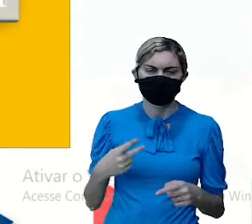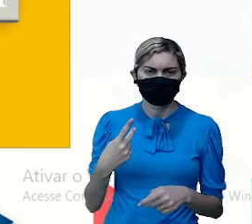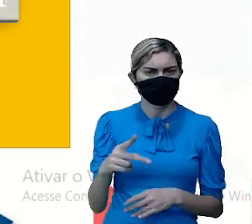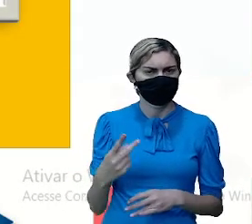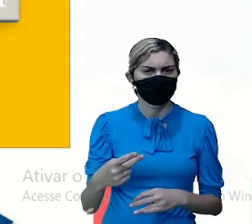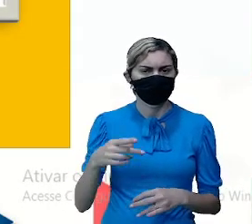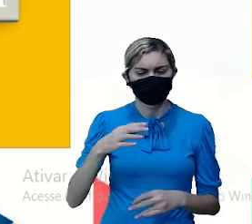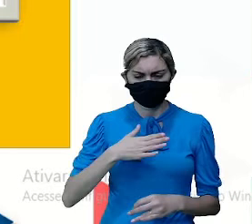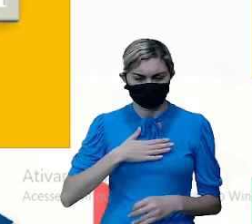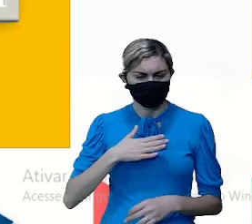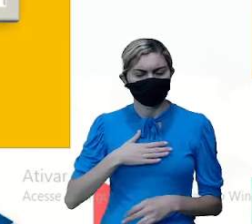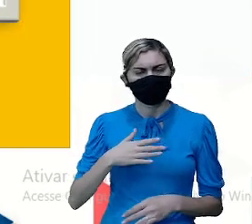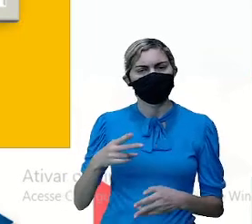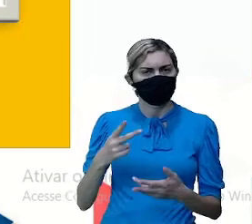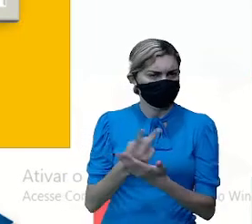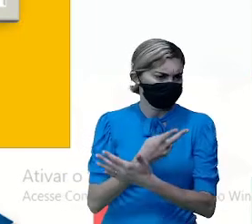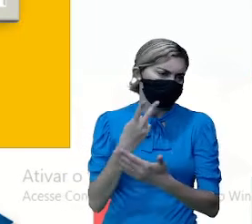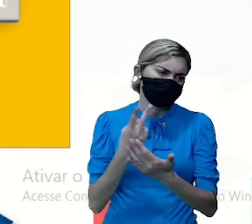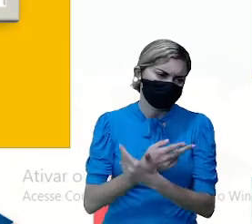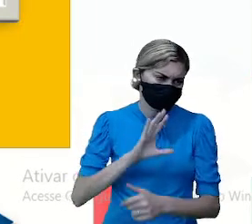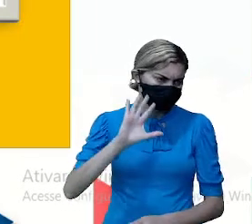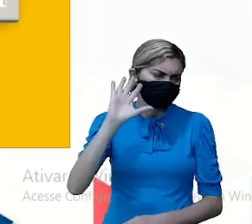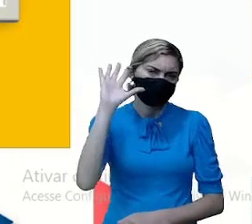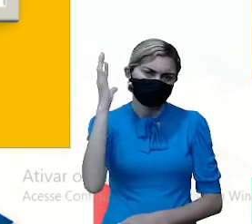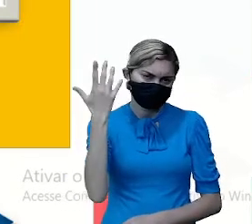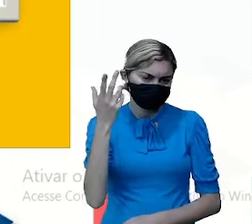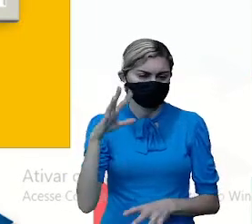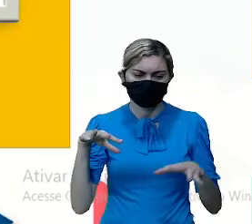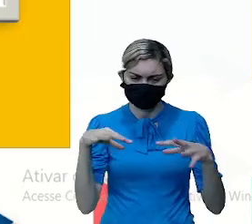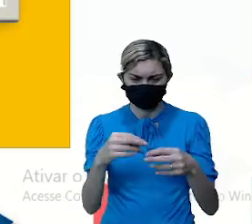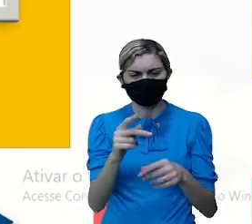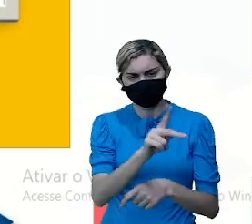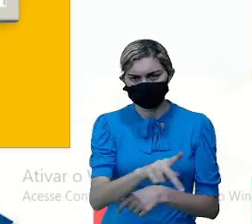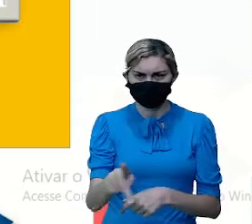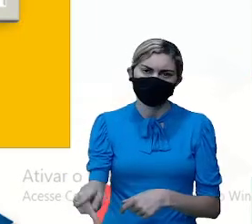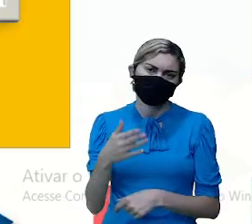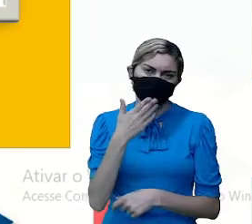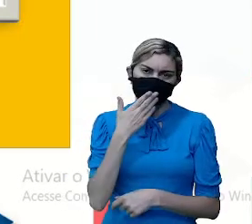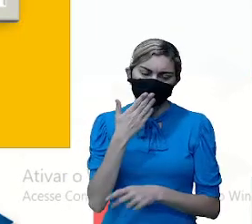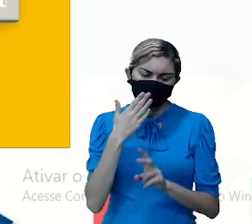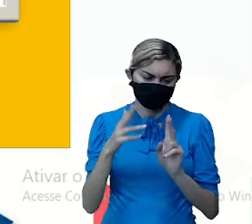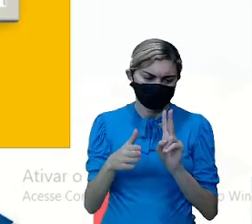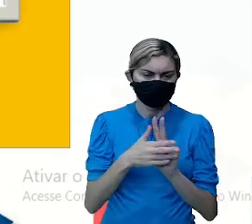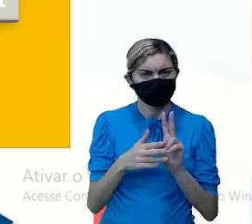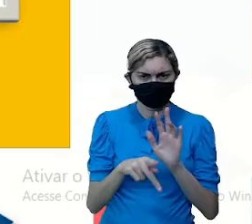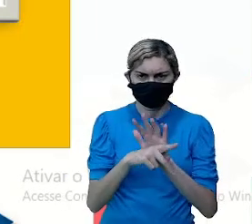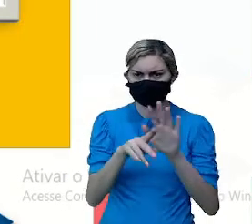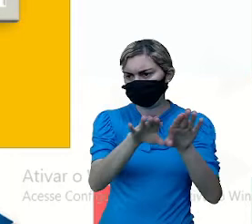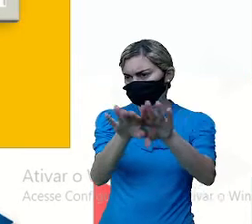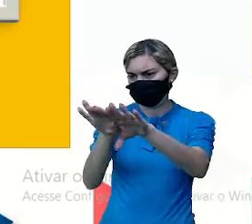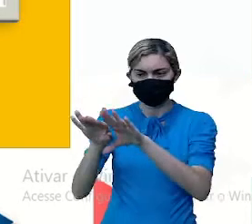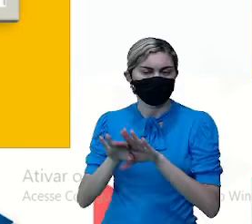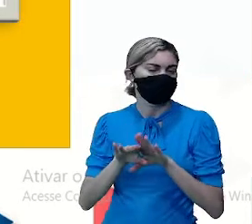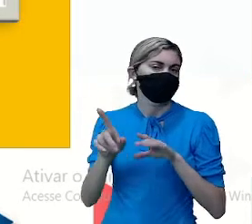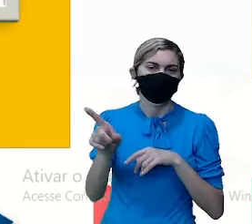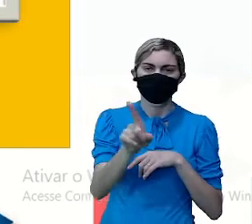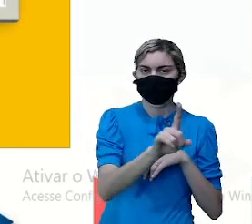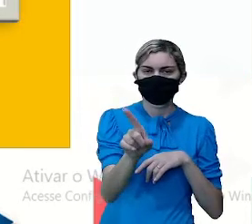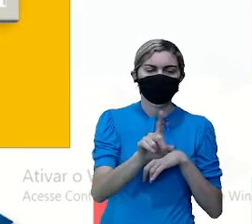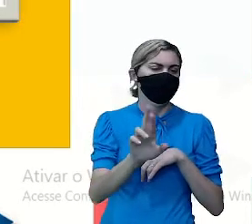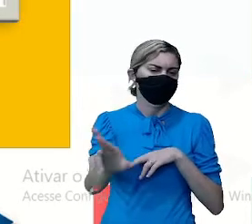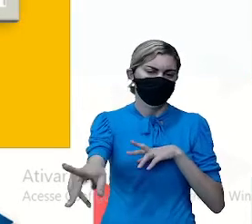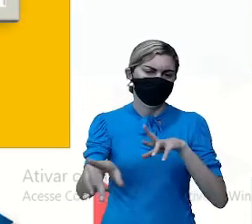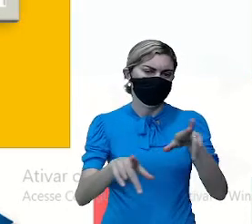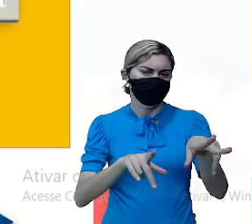O erro que nós achamos que todo povo indígena, todo povo original é igual. Não, eles têm a